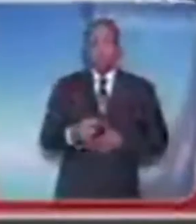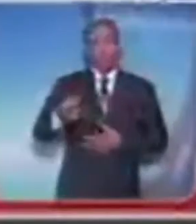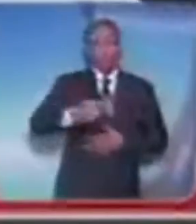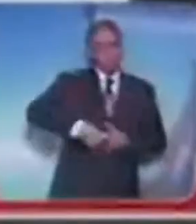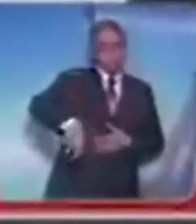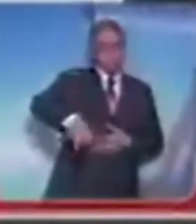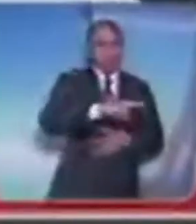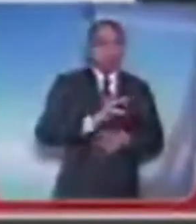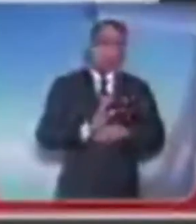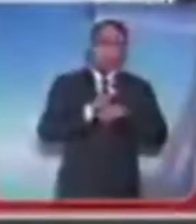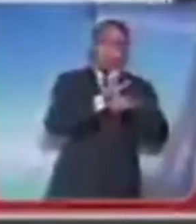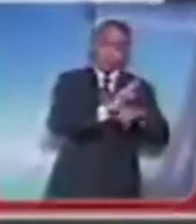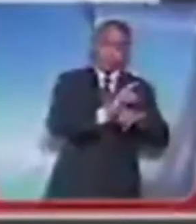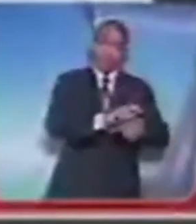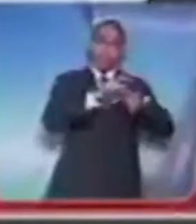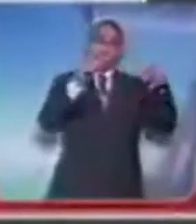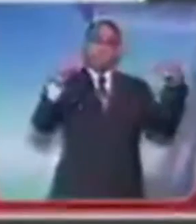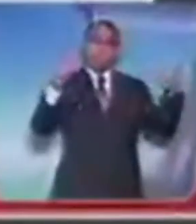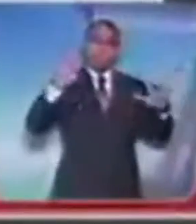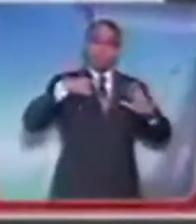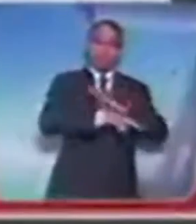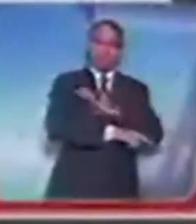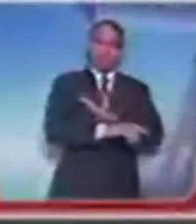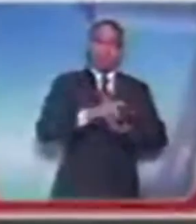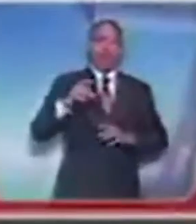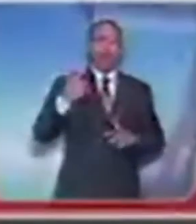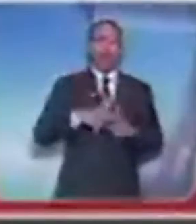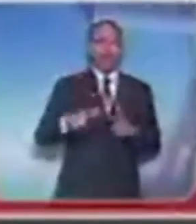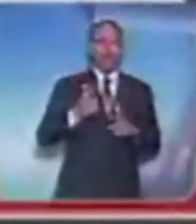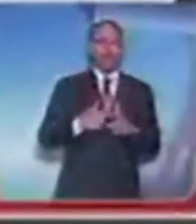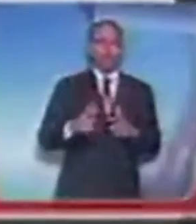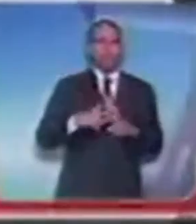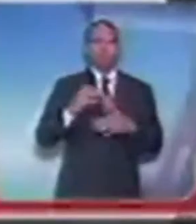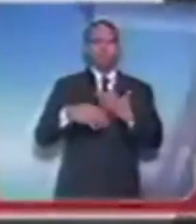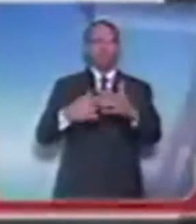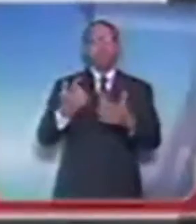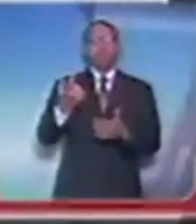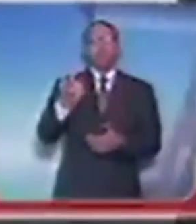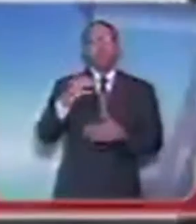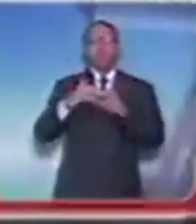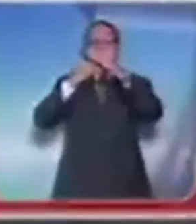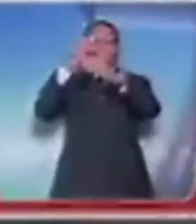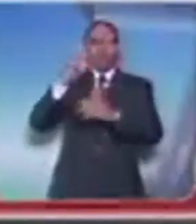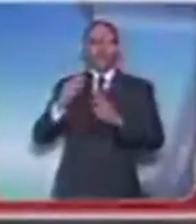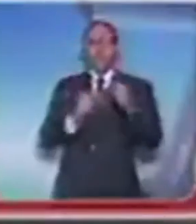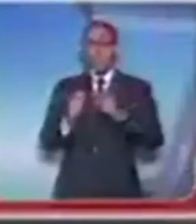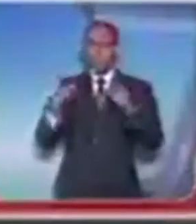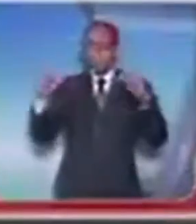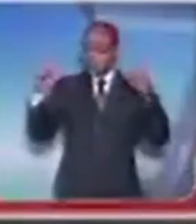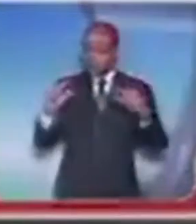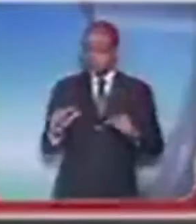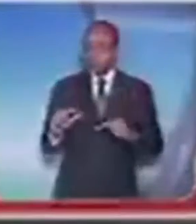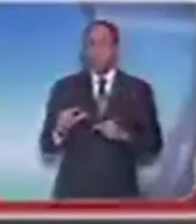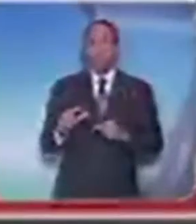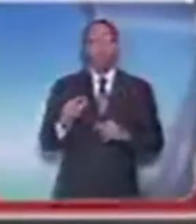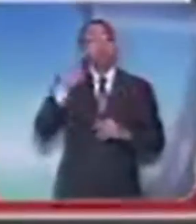vamos contribuir ainda mais para aprofundar a crise e esse processo de baixo crescimento econômico no Brasil. Que tem, o pouco que o Brasil